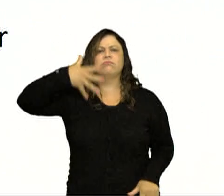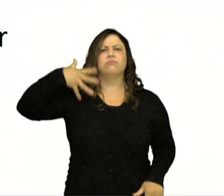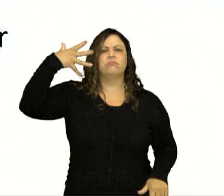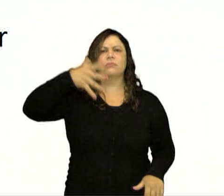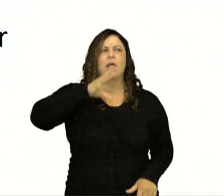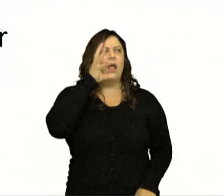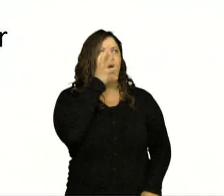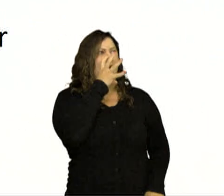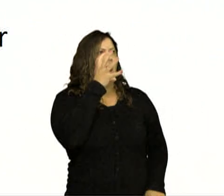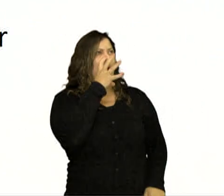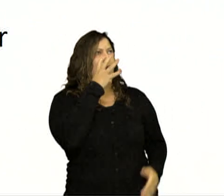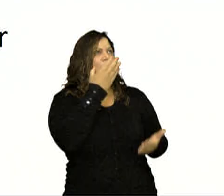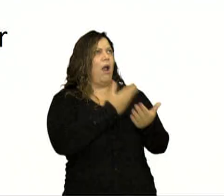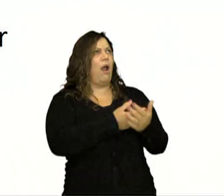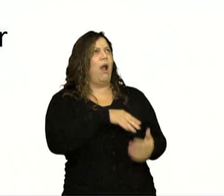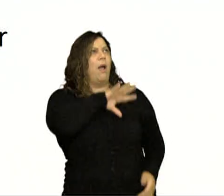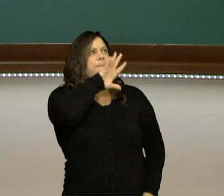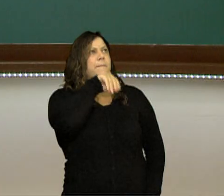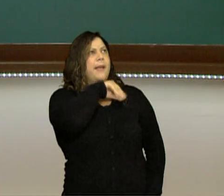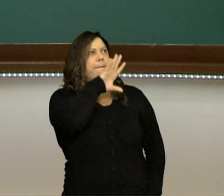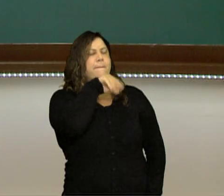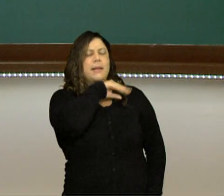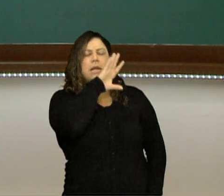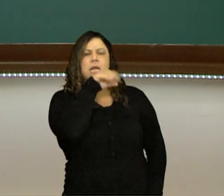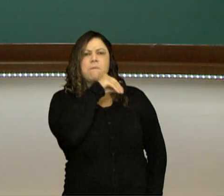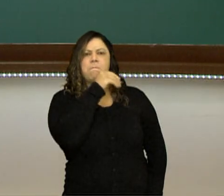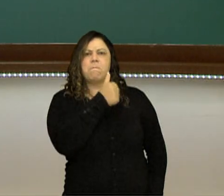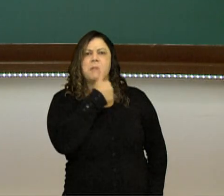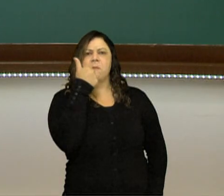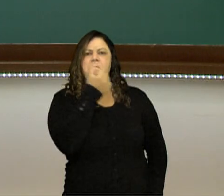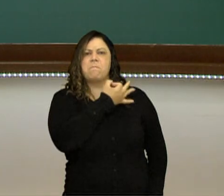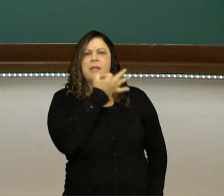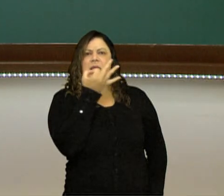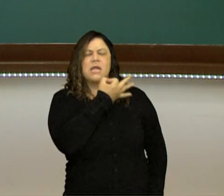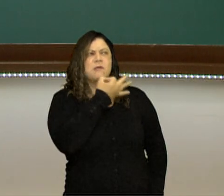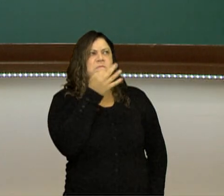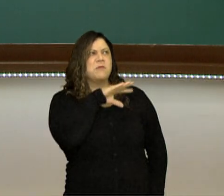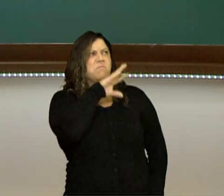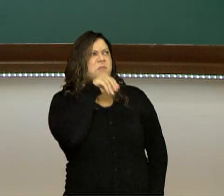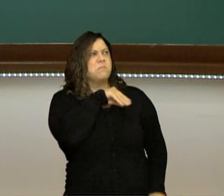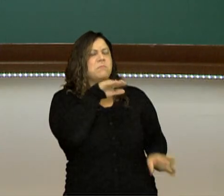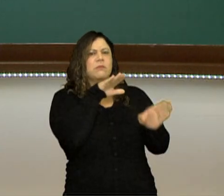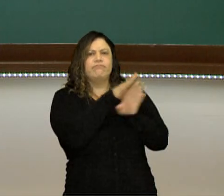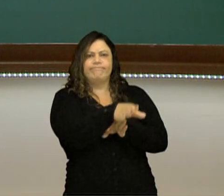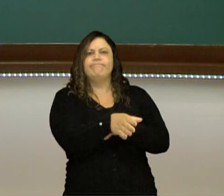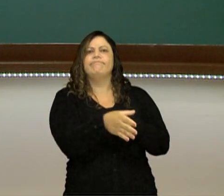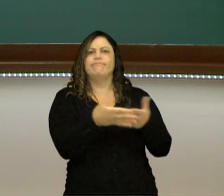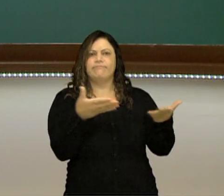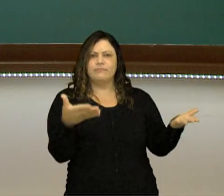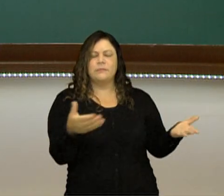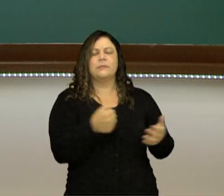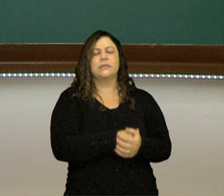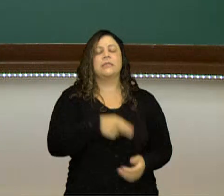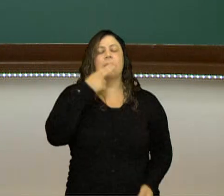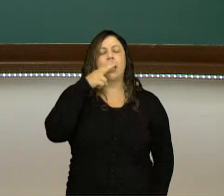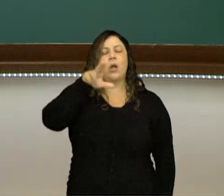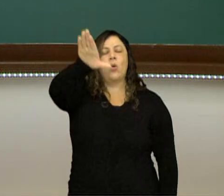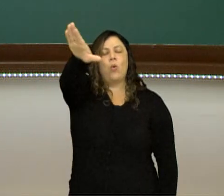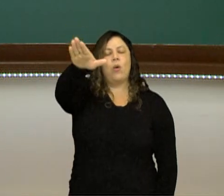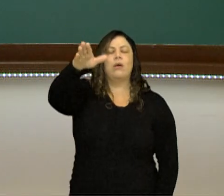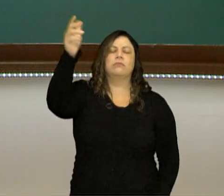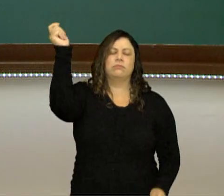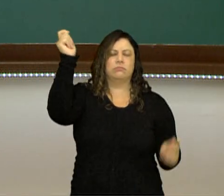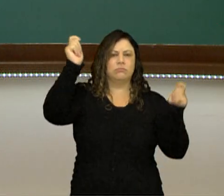admirado por sua grande oralidade, a sua capacidade de discursar, sua capacidade de convencimento. Realmente, Adolf Hitler era uma pessoa de